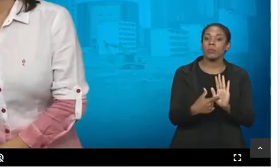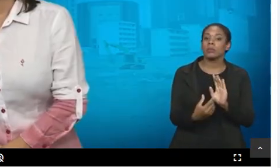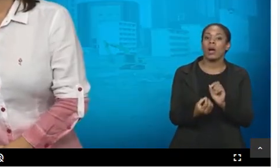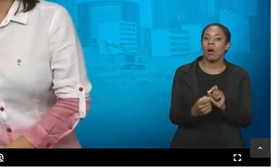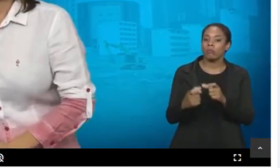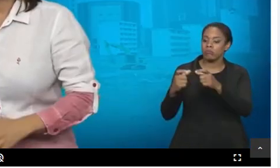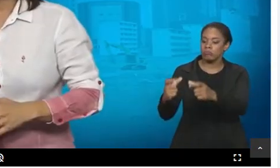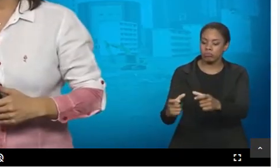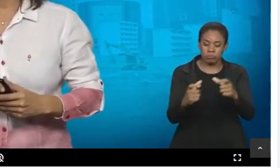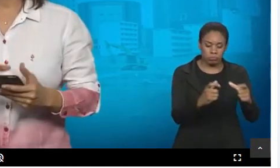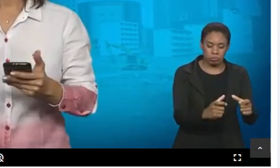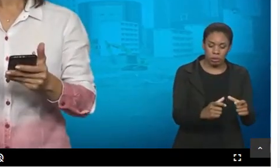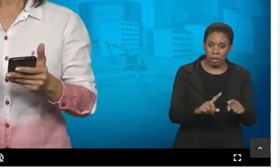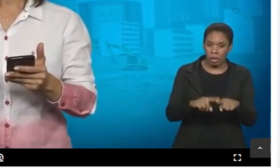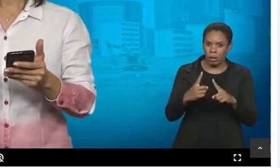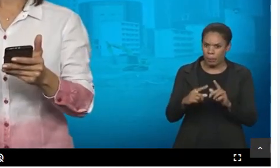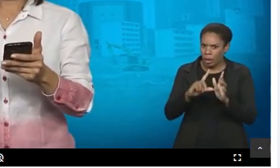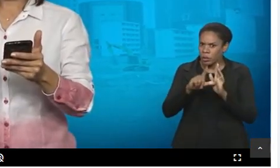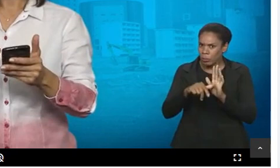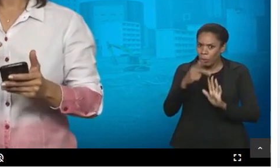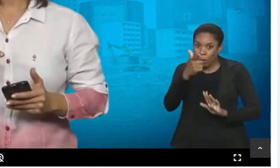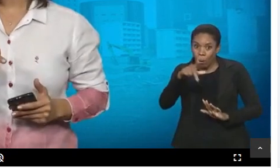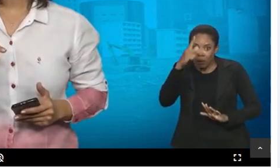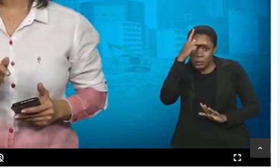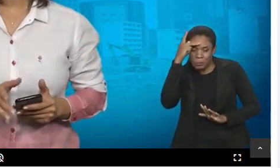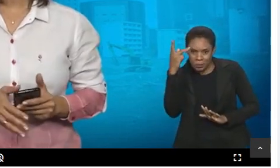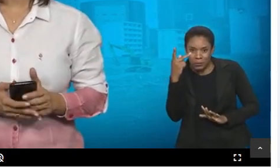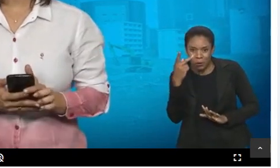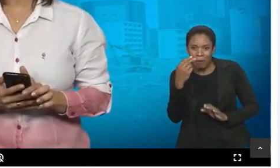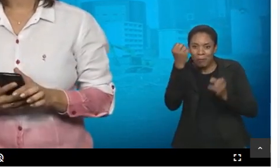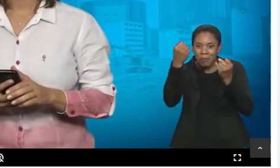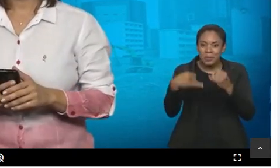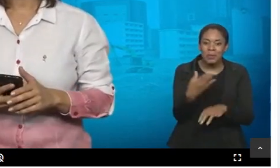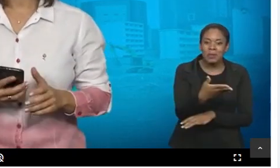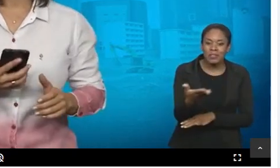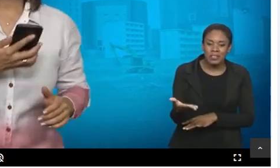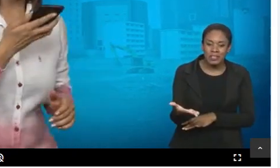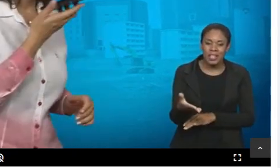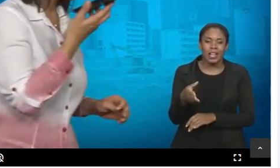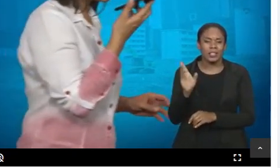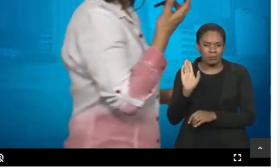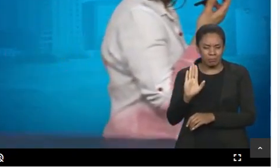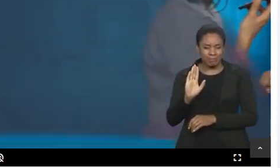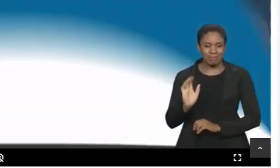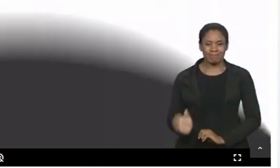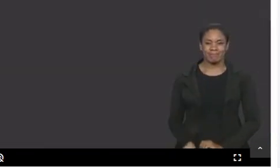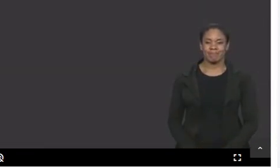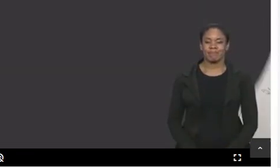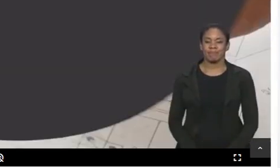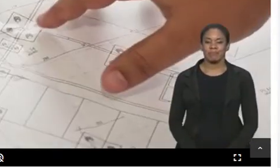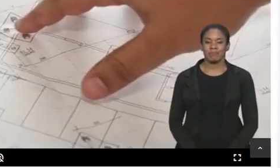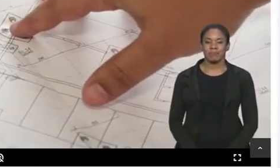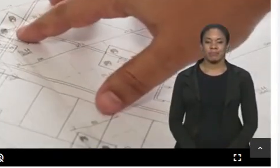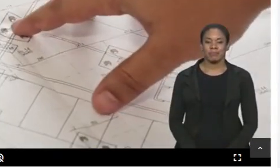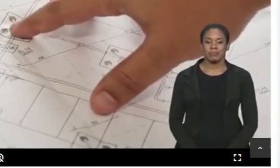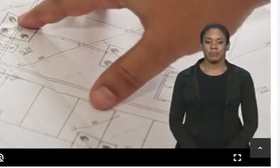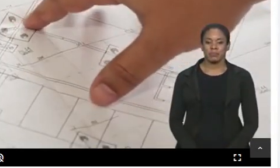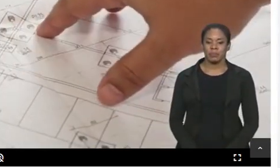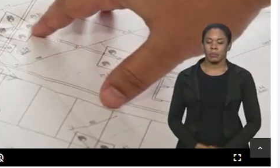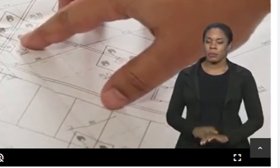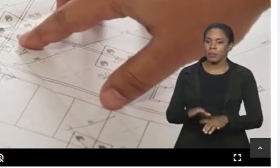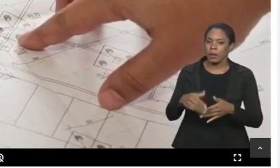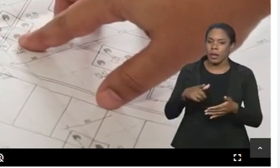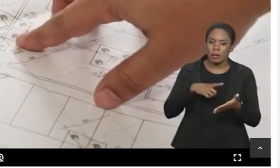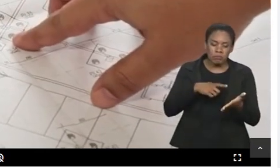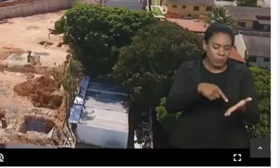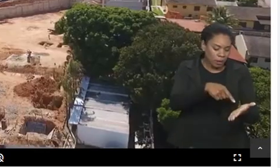construção. Mas sobre isso, eu vou deixar outra pessoa te explicar, porque estão me chamando no escritório. Já volto. Fala! Na ponta dos dedos